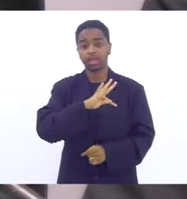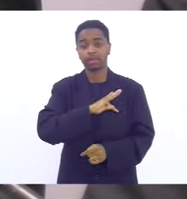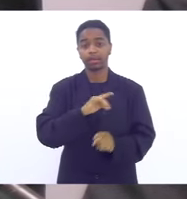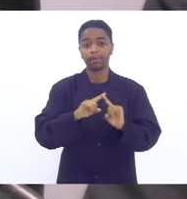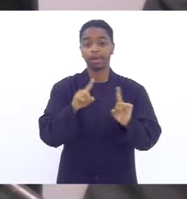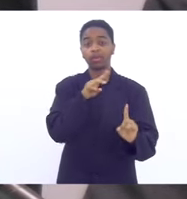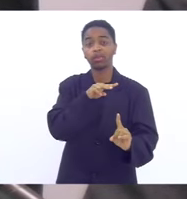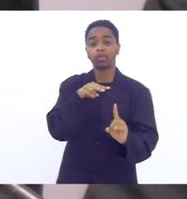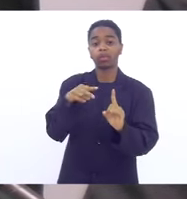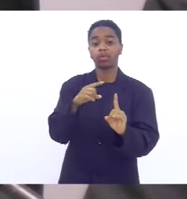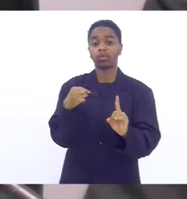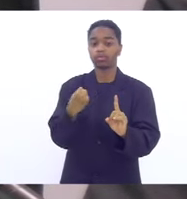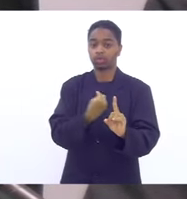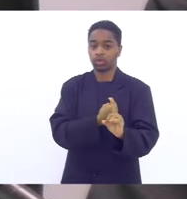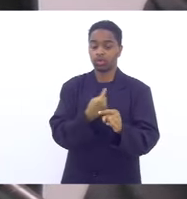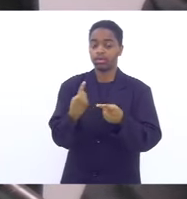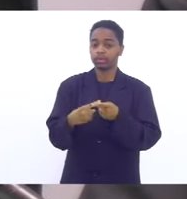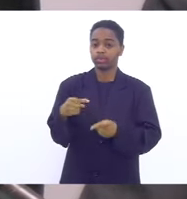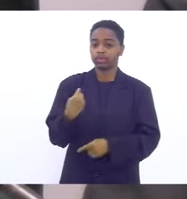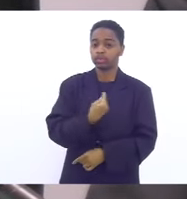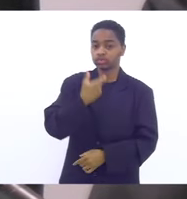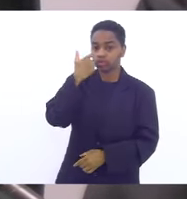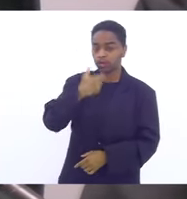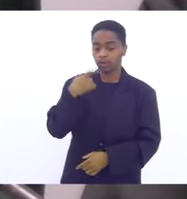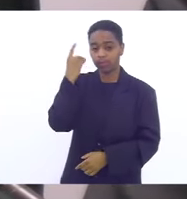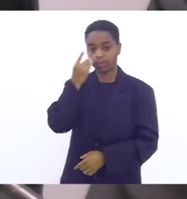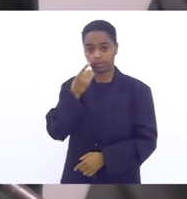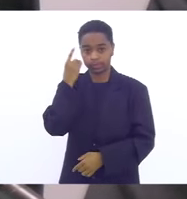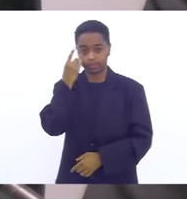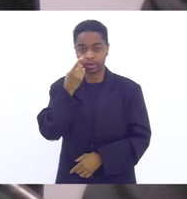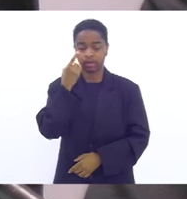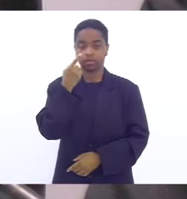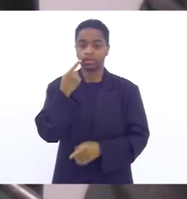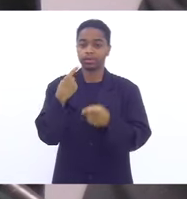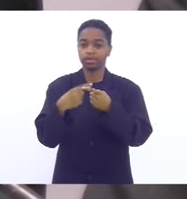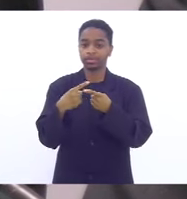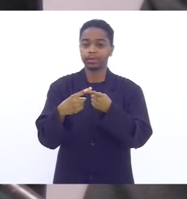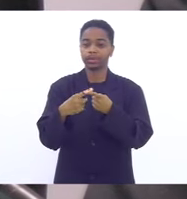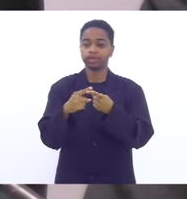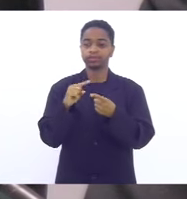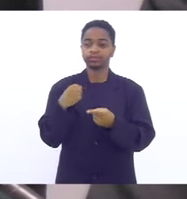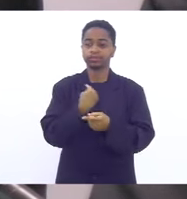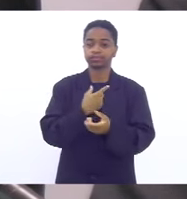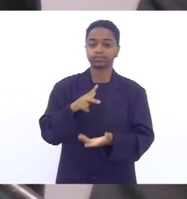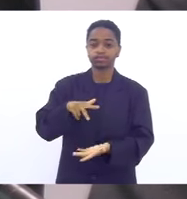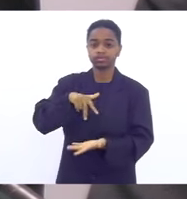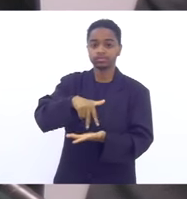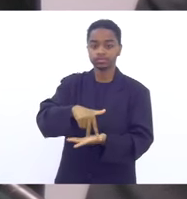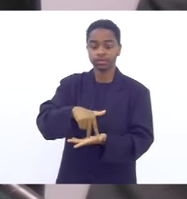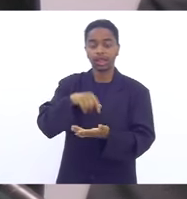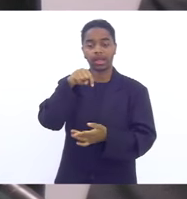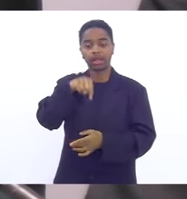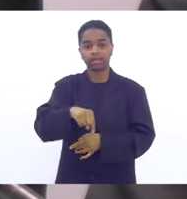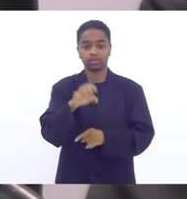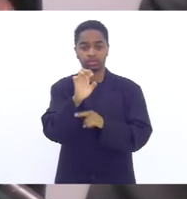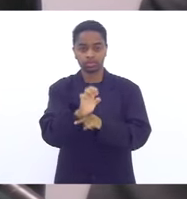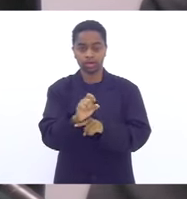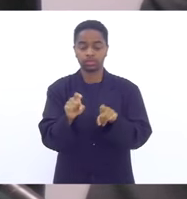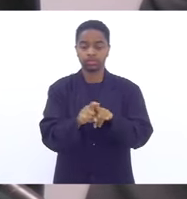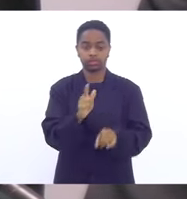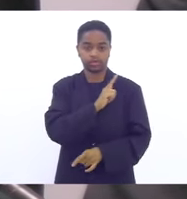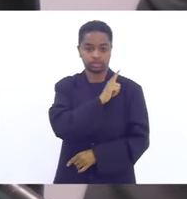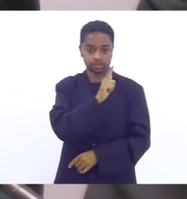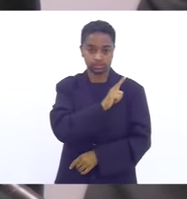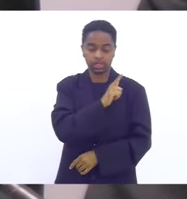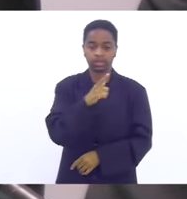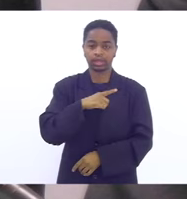vista nosso enquanto parlamento, enquanto figuras que são do parlamento estadual, que são gestores, tem